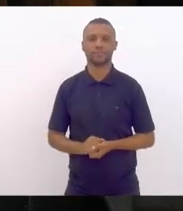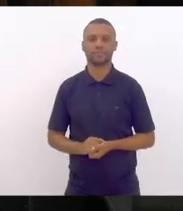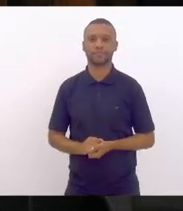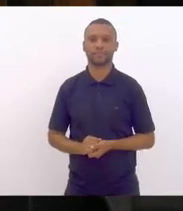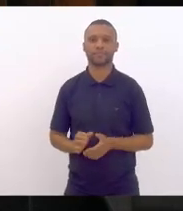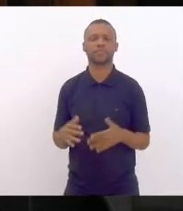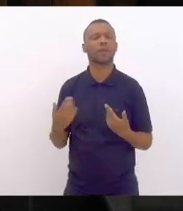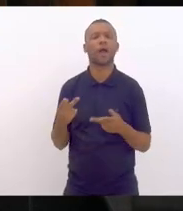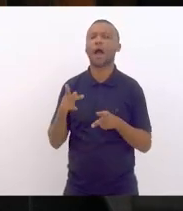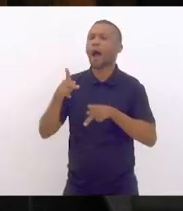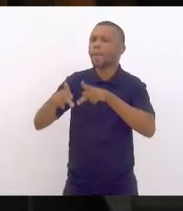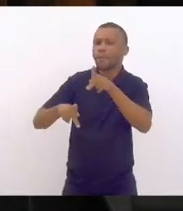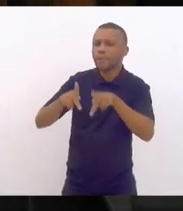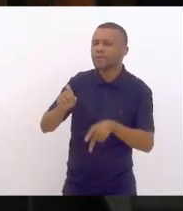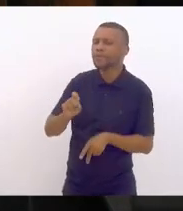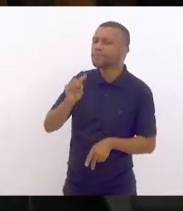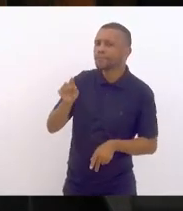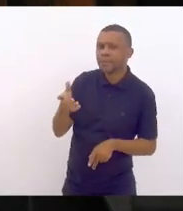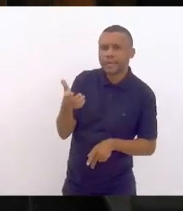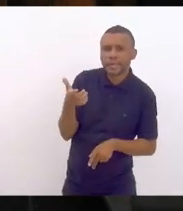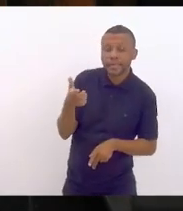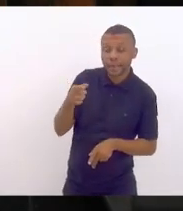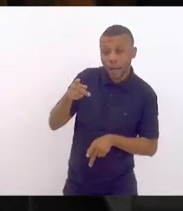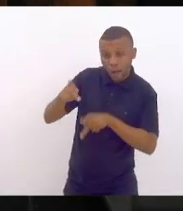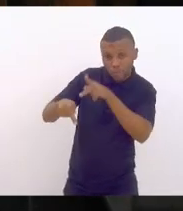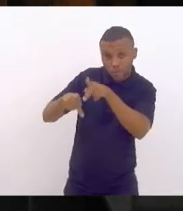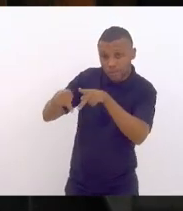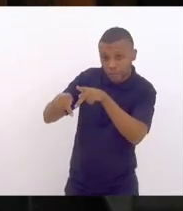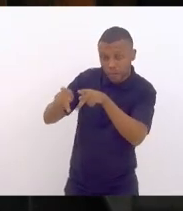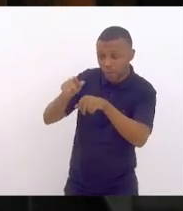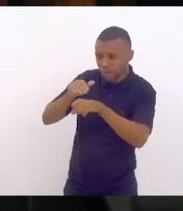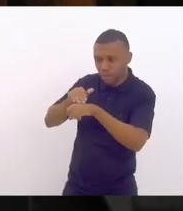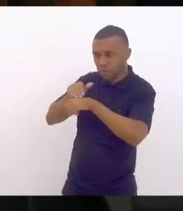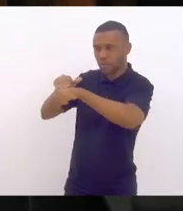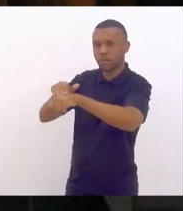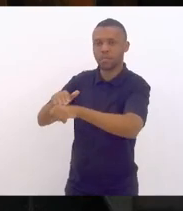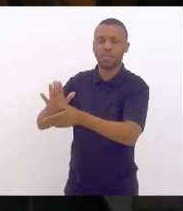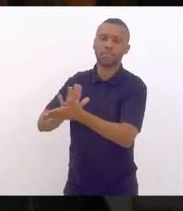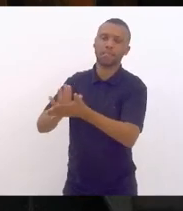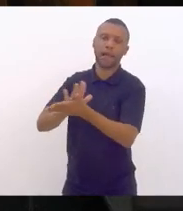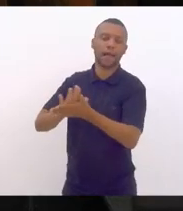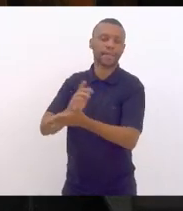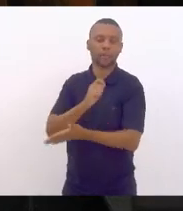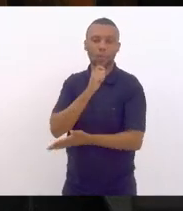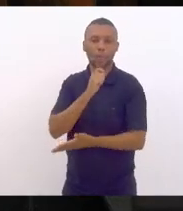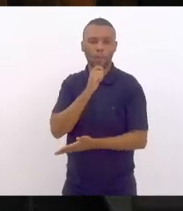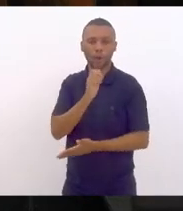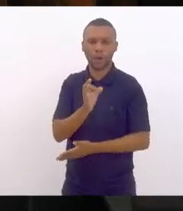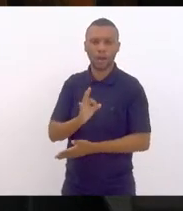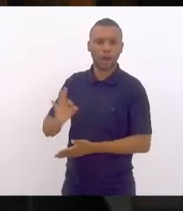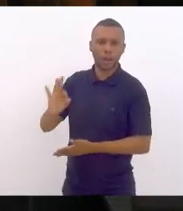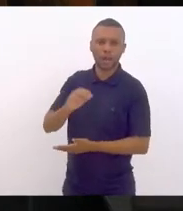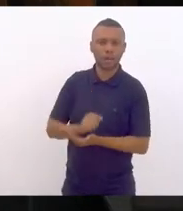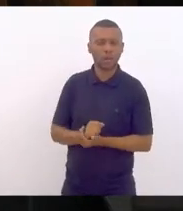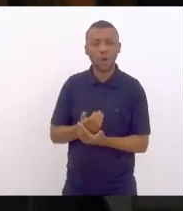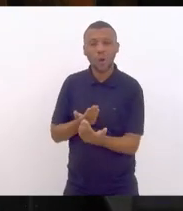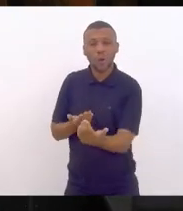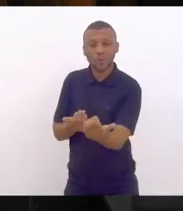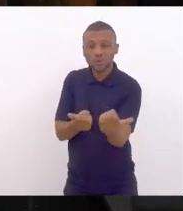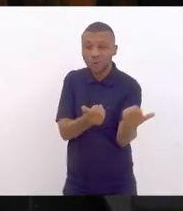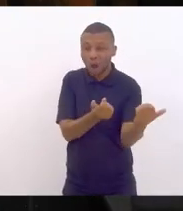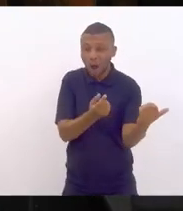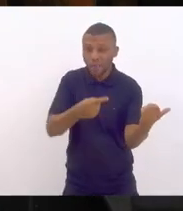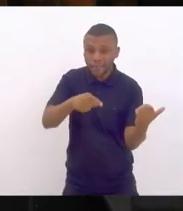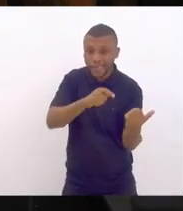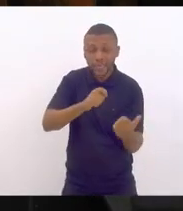e a população queria esta não foi consultada esta não foi consultada os jovens que